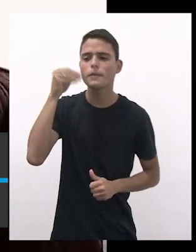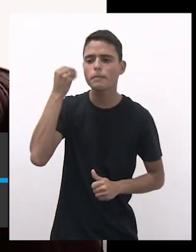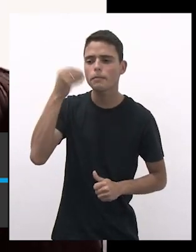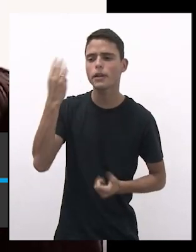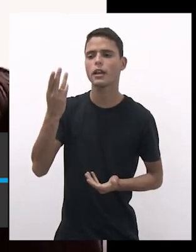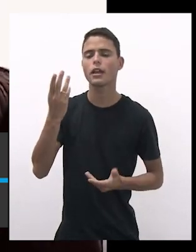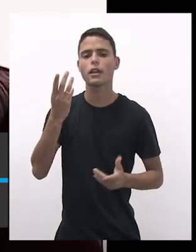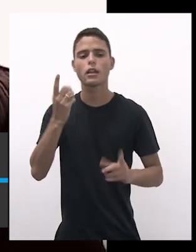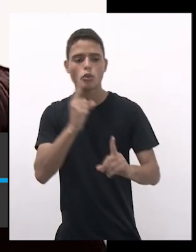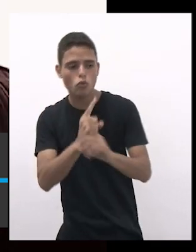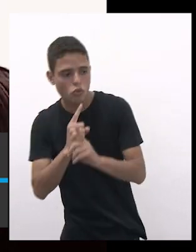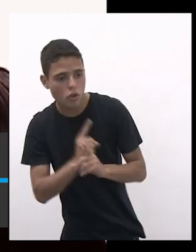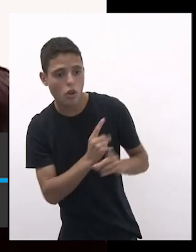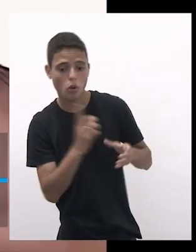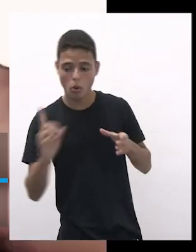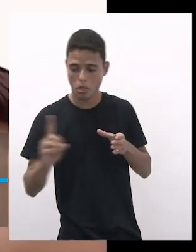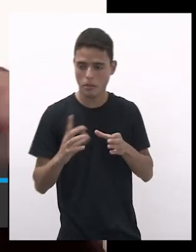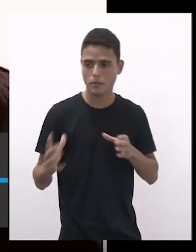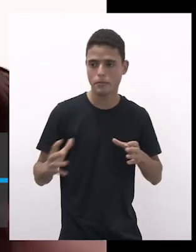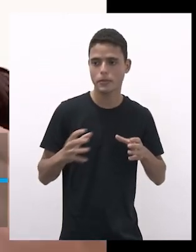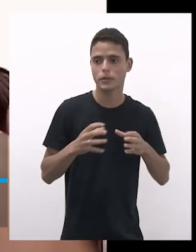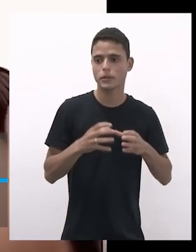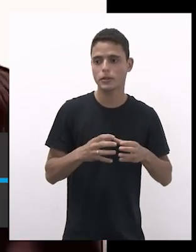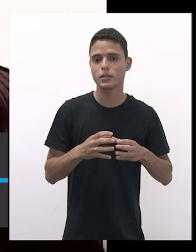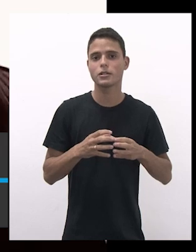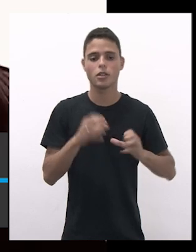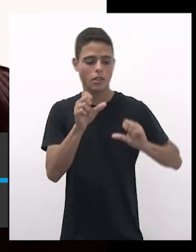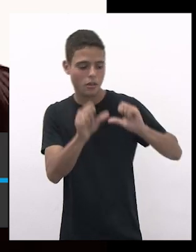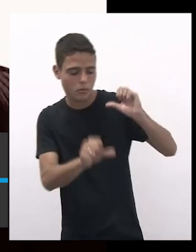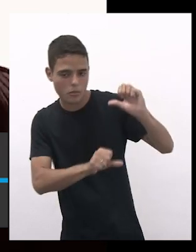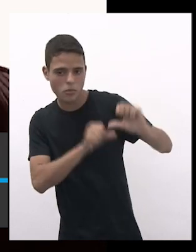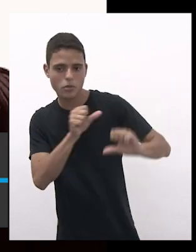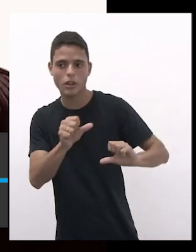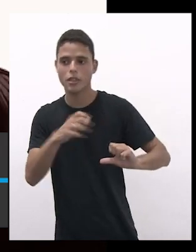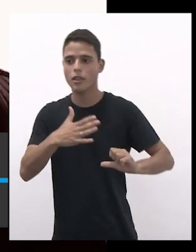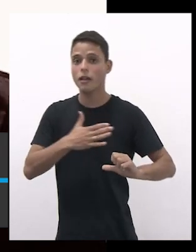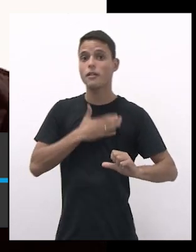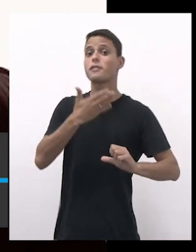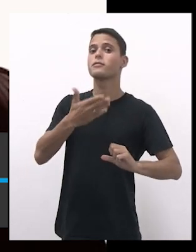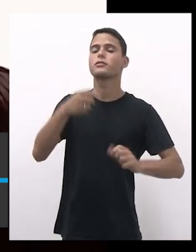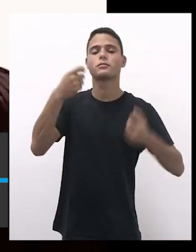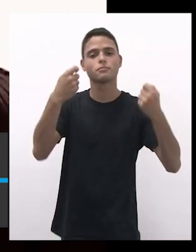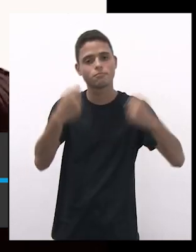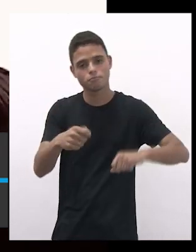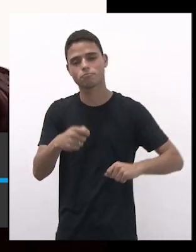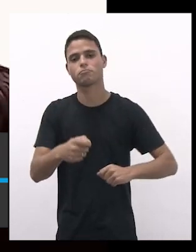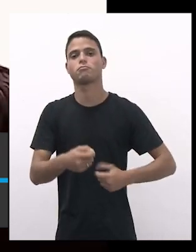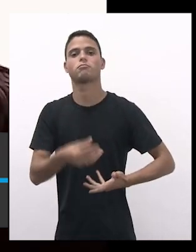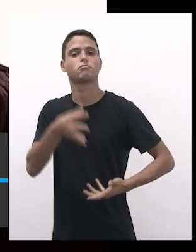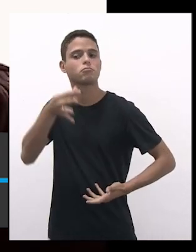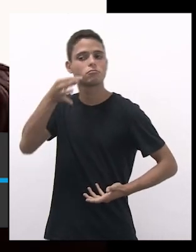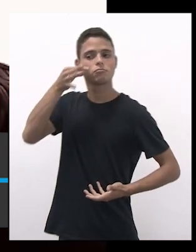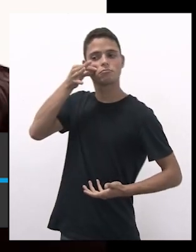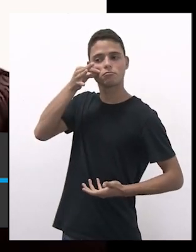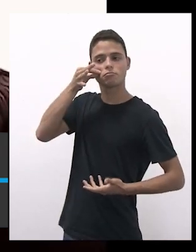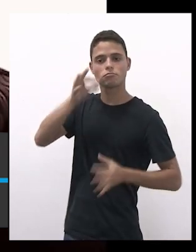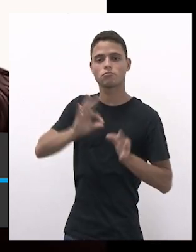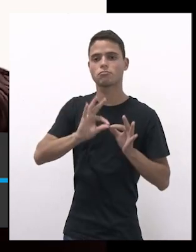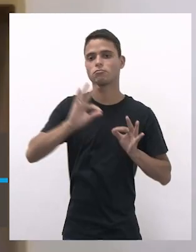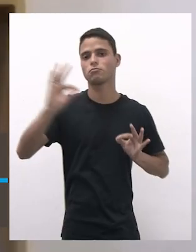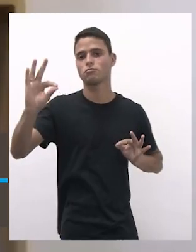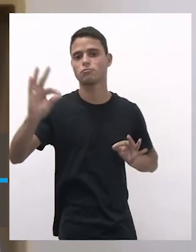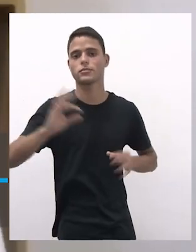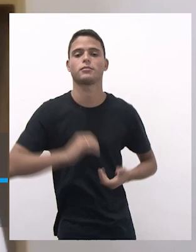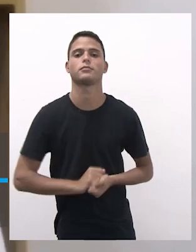dos encontros, né? Dessa mudança repentina que foi necessária aí do presencial para a distância?